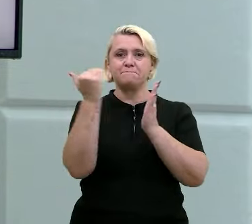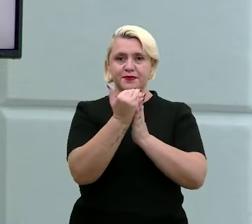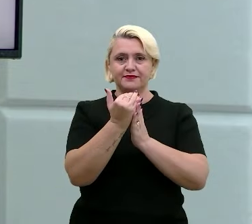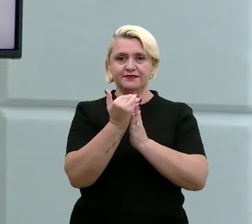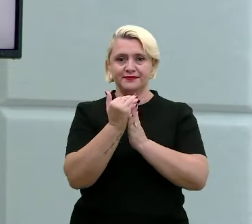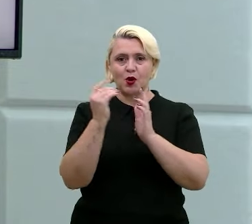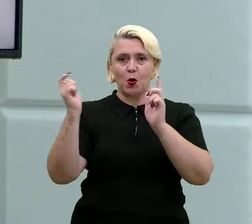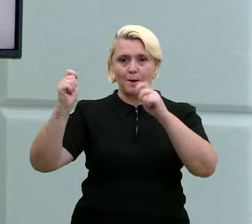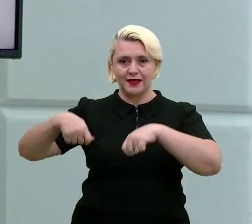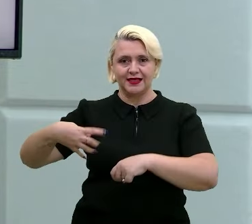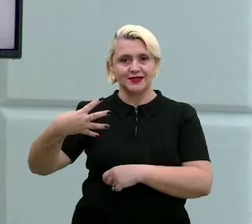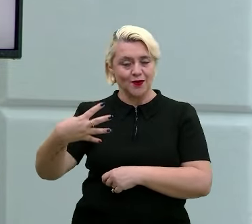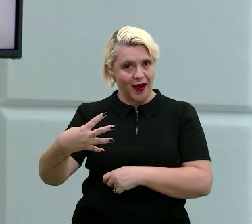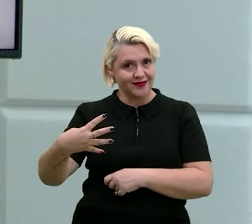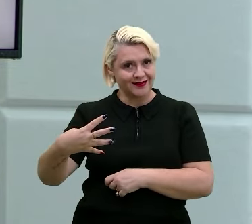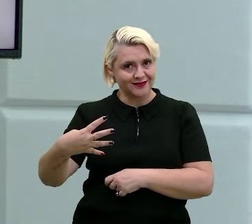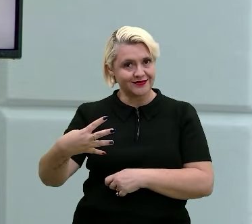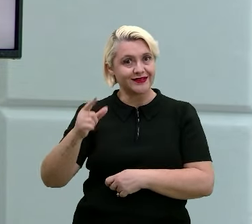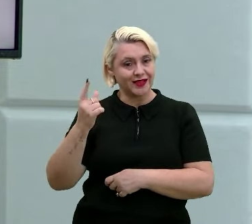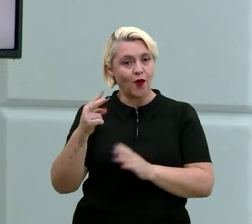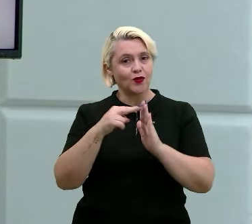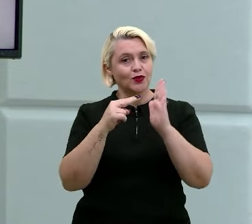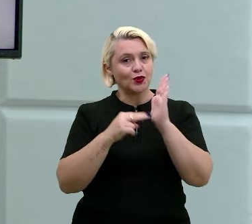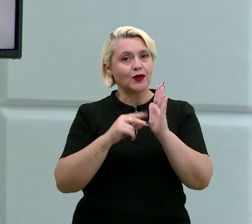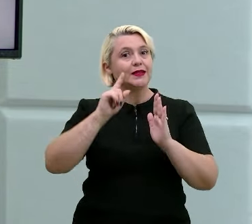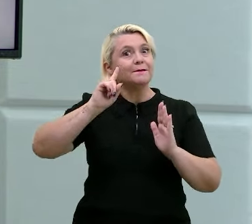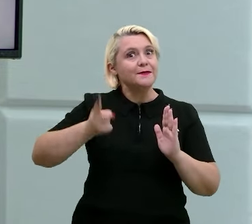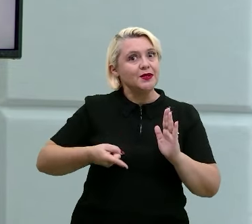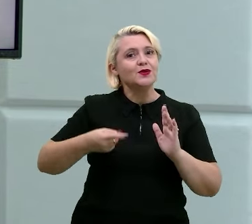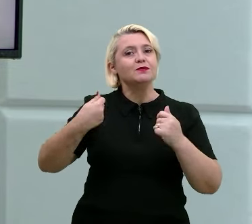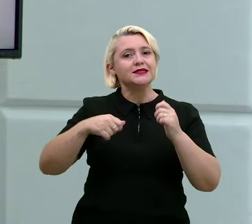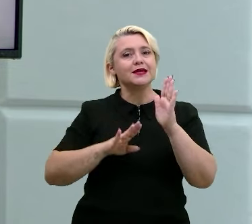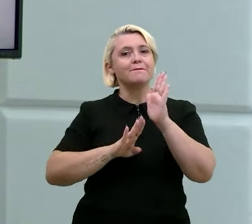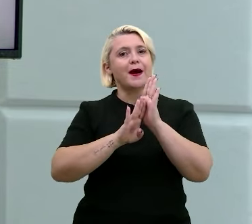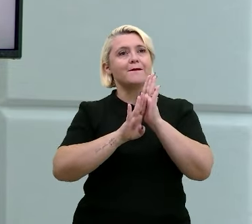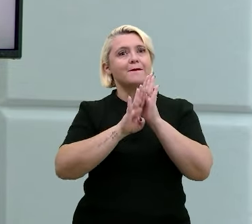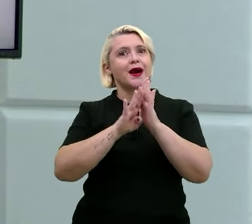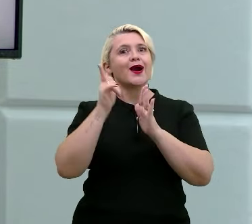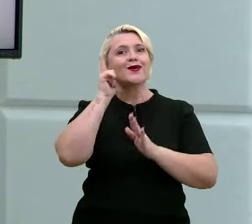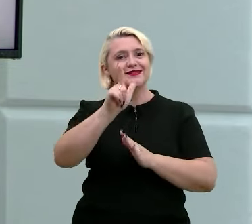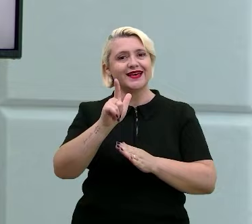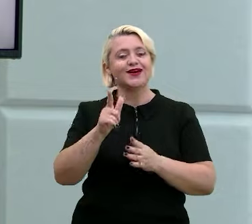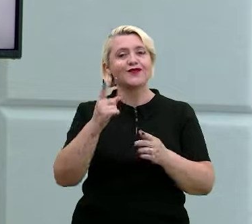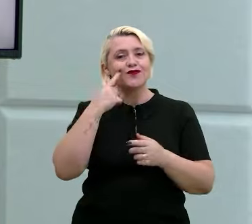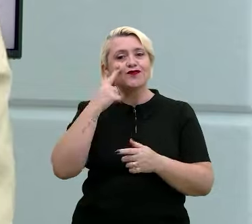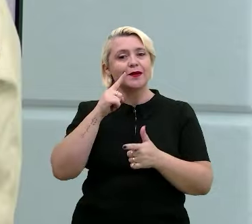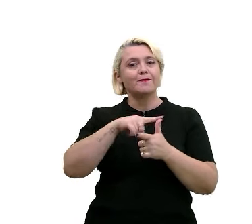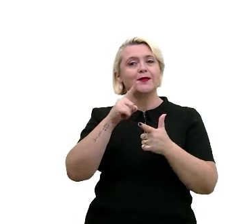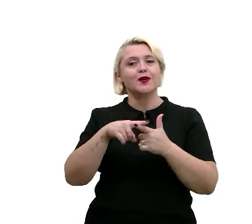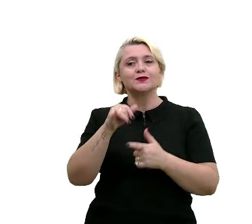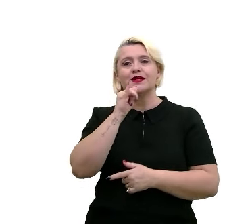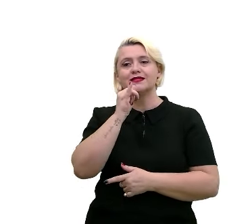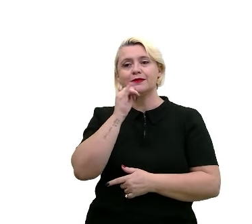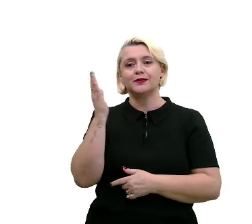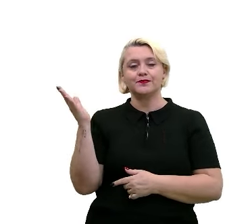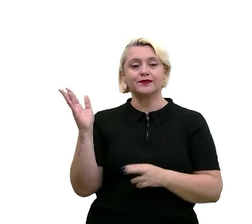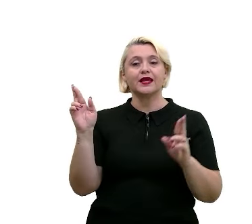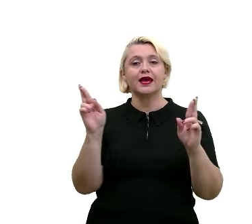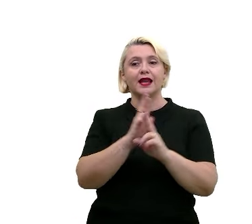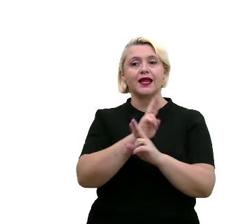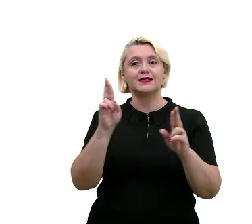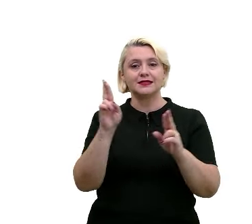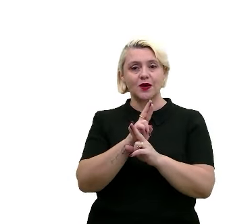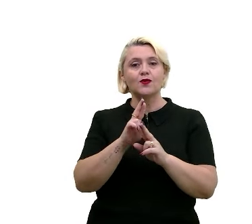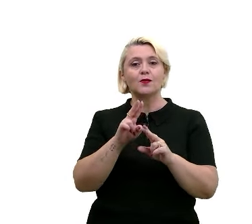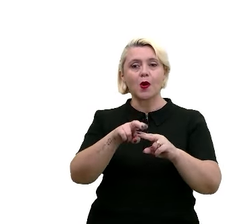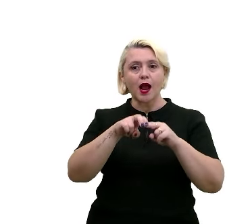o nosso 1000 vai ficando cada vez mais perto, mais fácil e mais acessível, não é verdade? Então, vamos para o próximo. Relação de